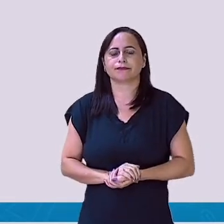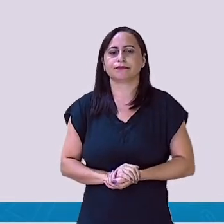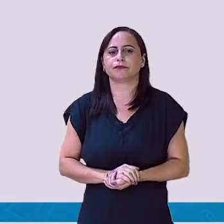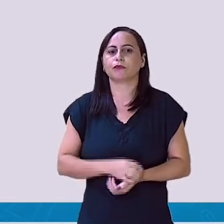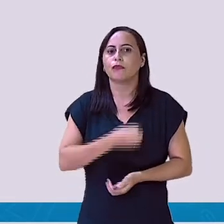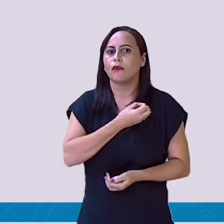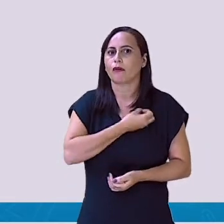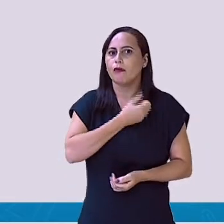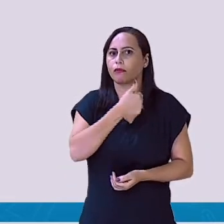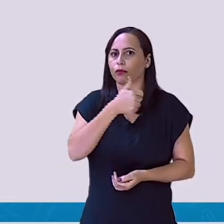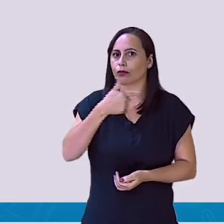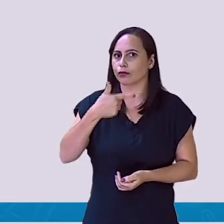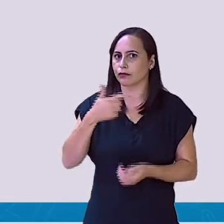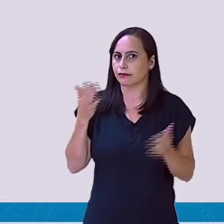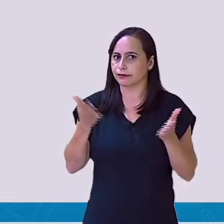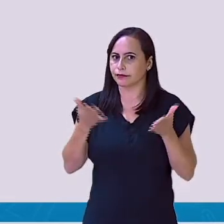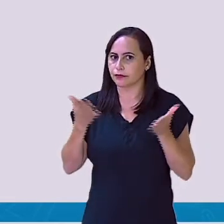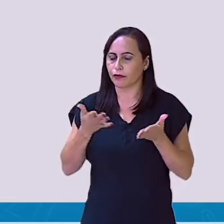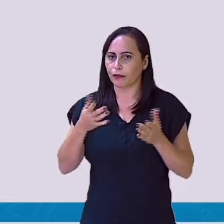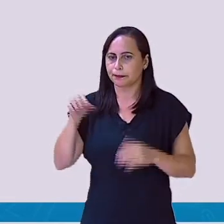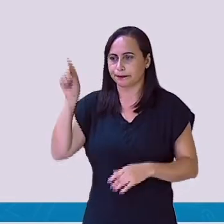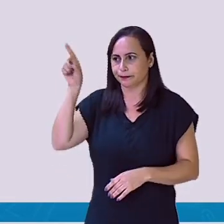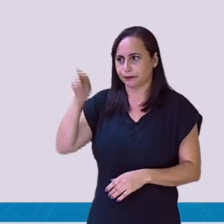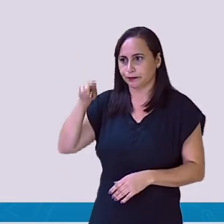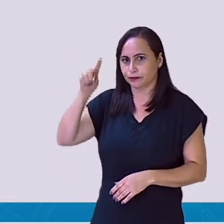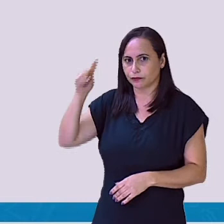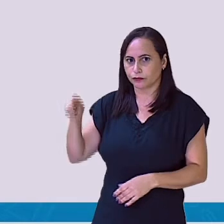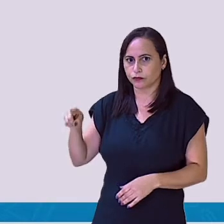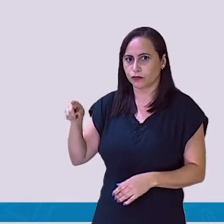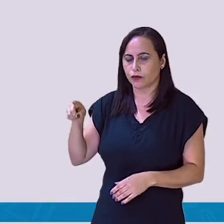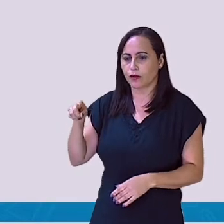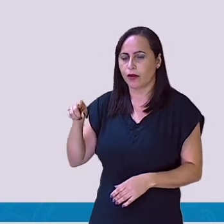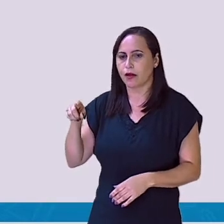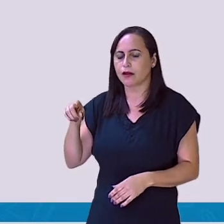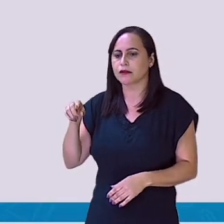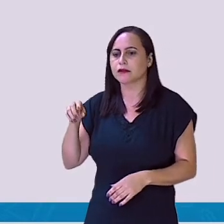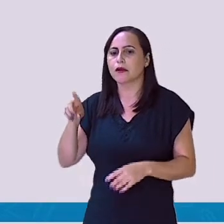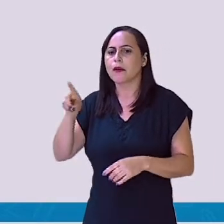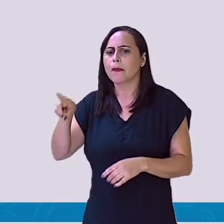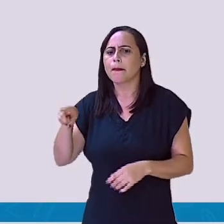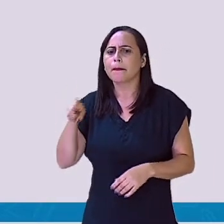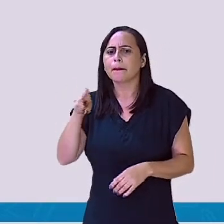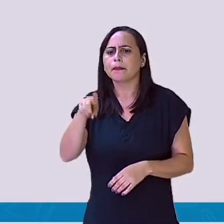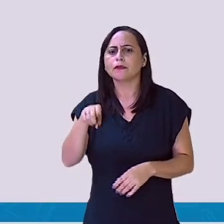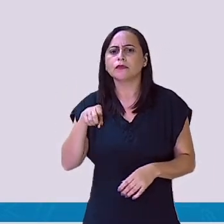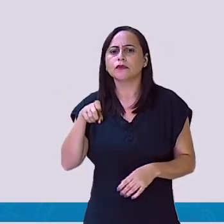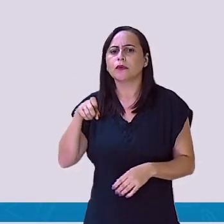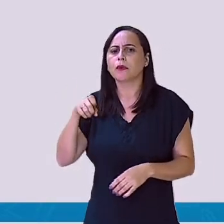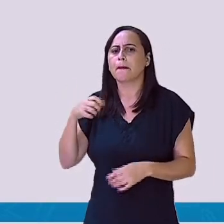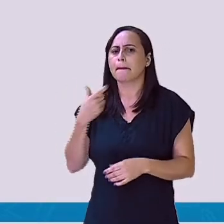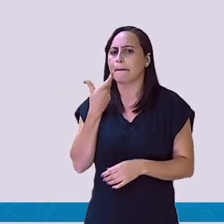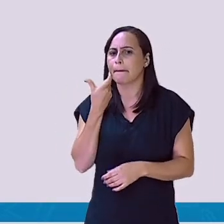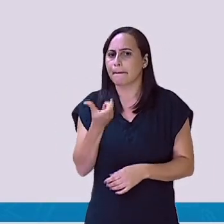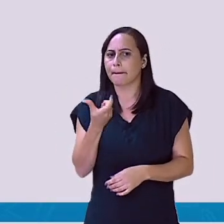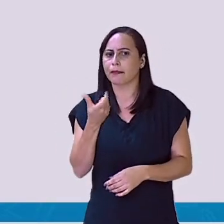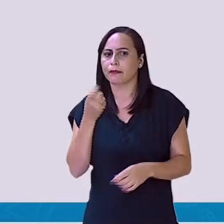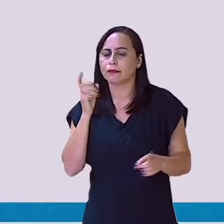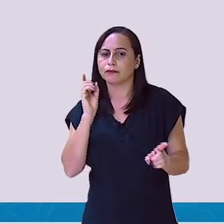12. Marque um X na opção onde tem palavras com encontro